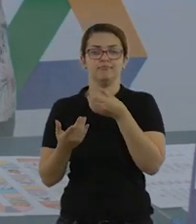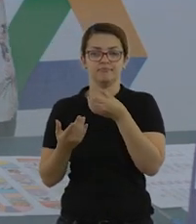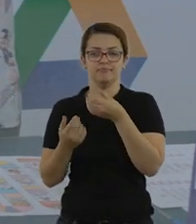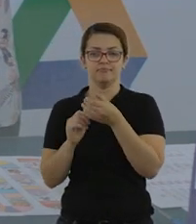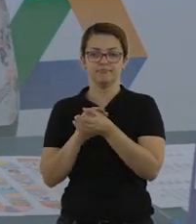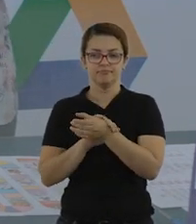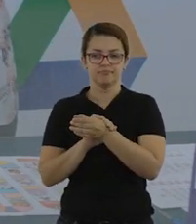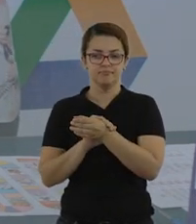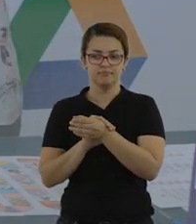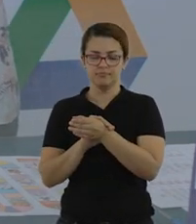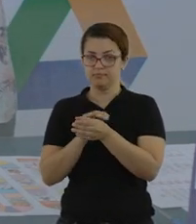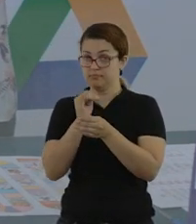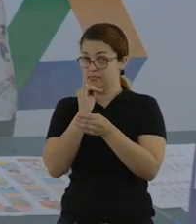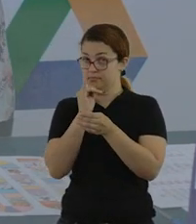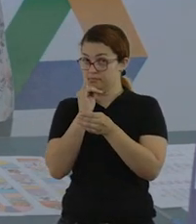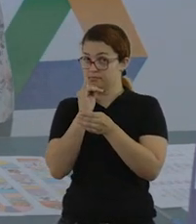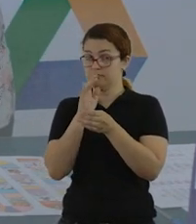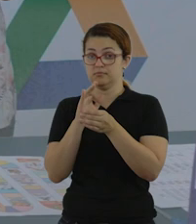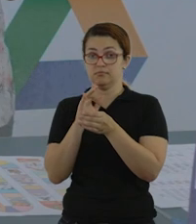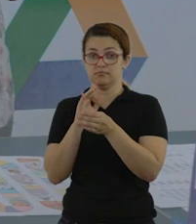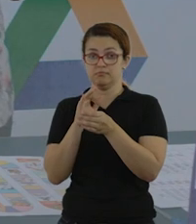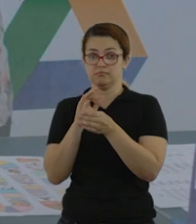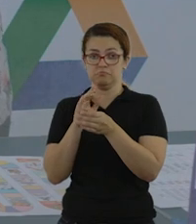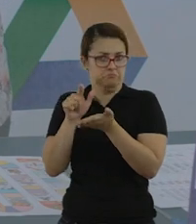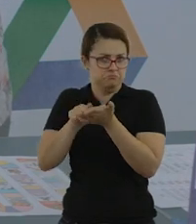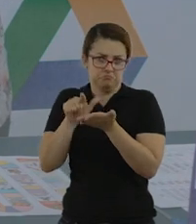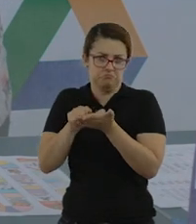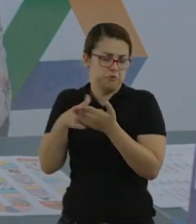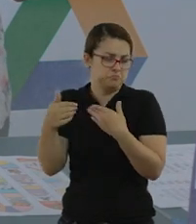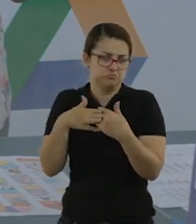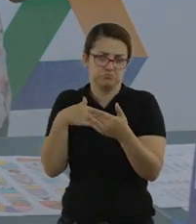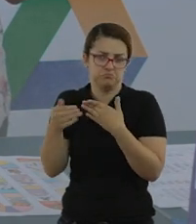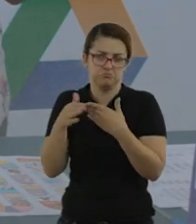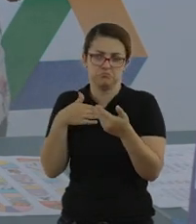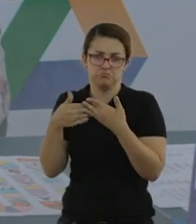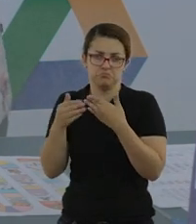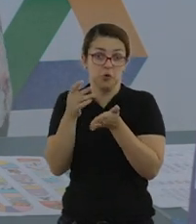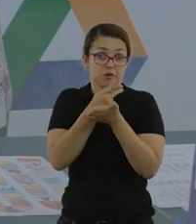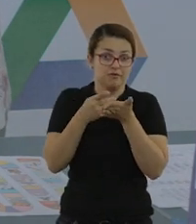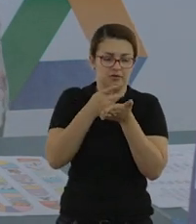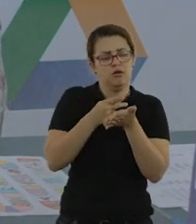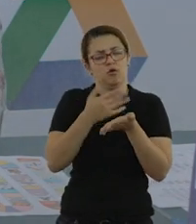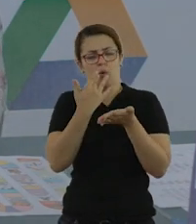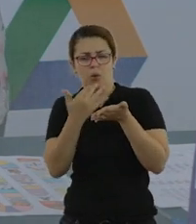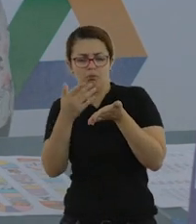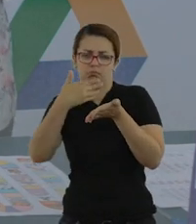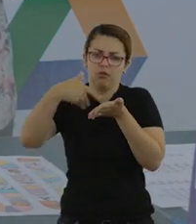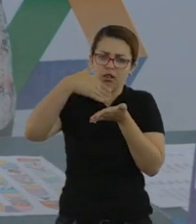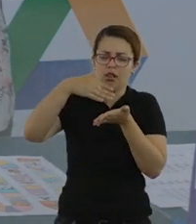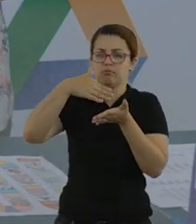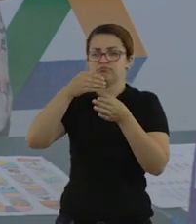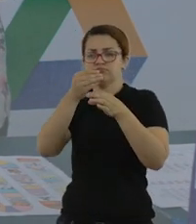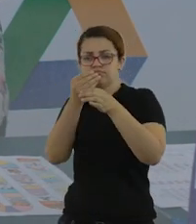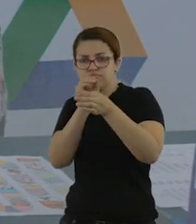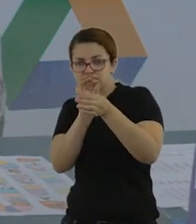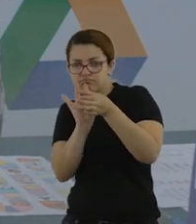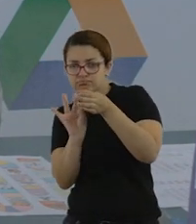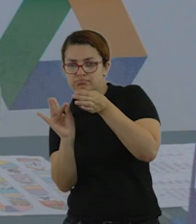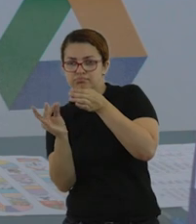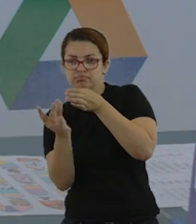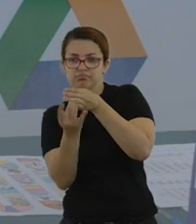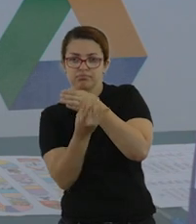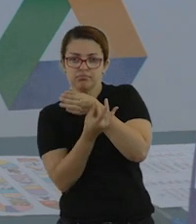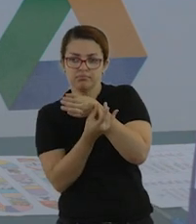com o alpiste, né? Ou outra semente que você plantar. Então, por exemplo, aqui ó, eu posso pegar uma folha de papel, faço um desenho bem